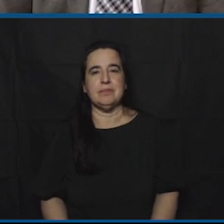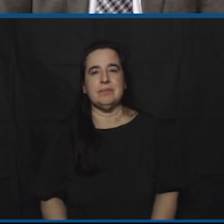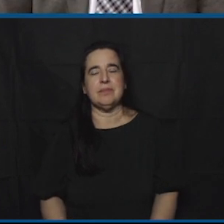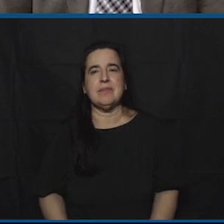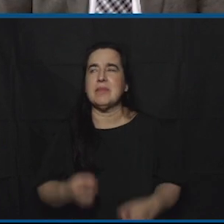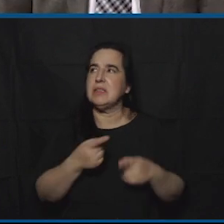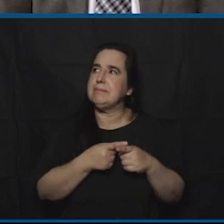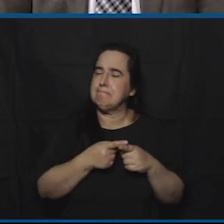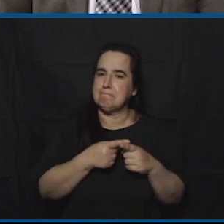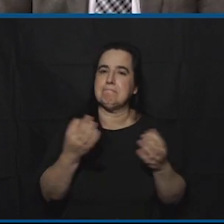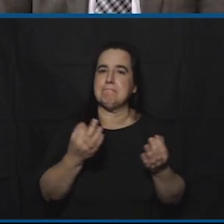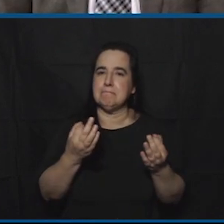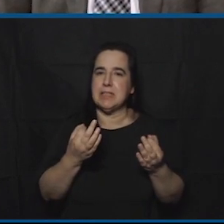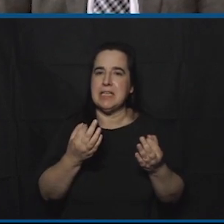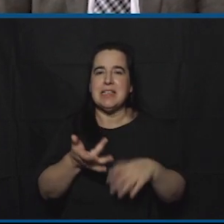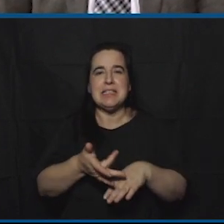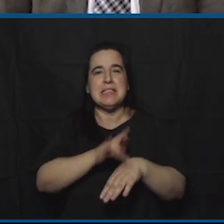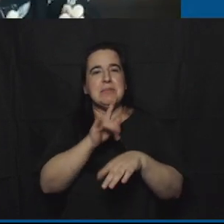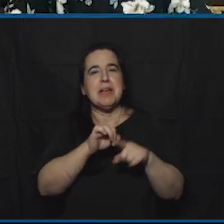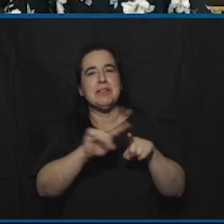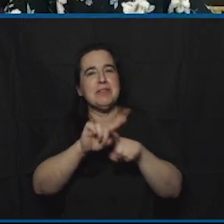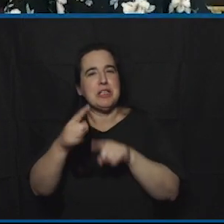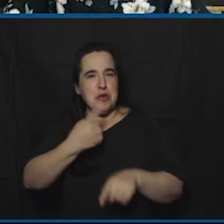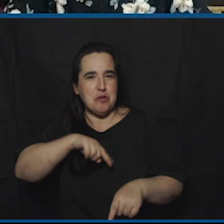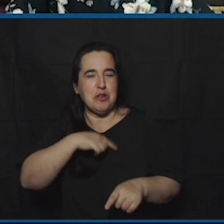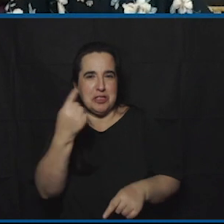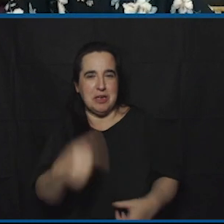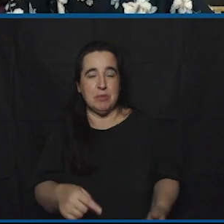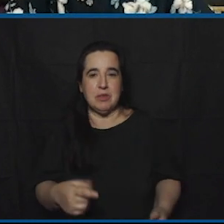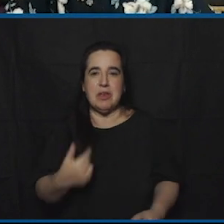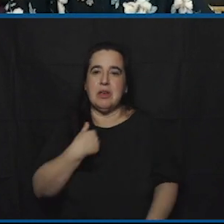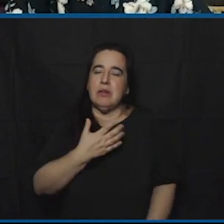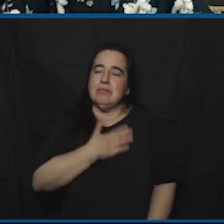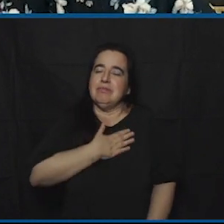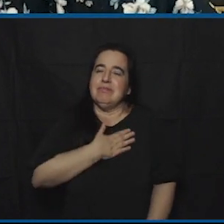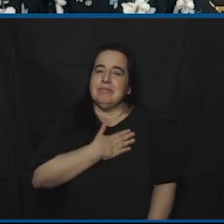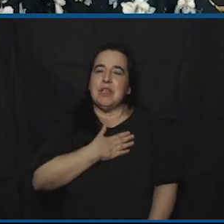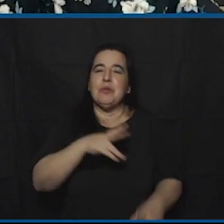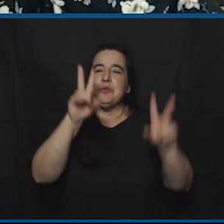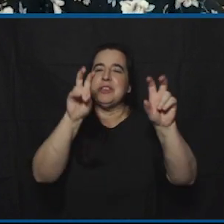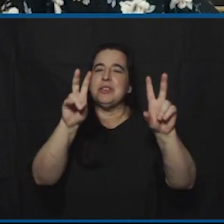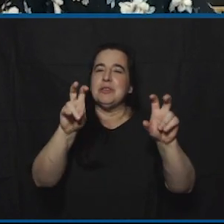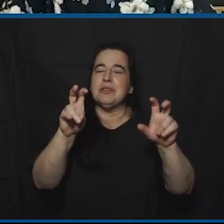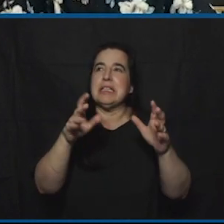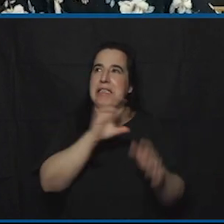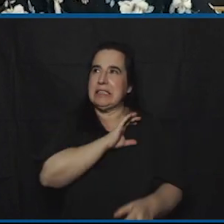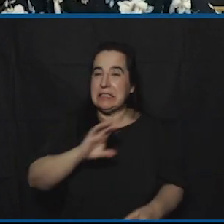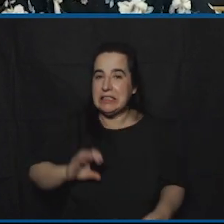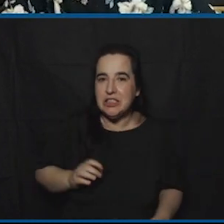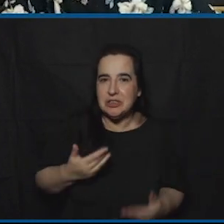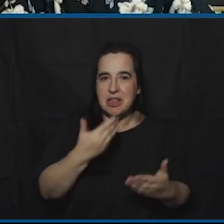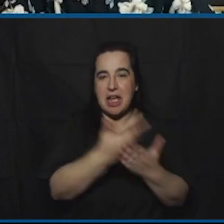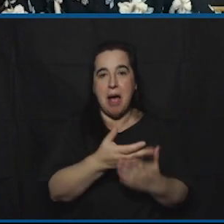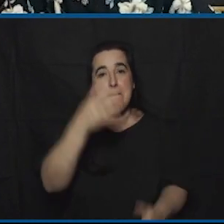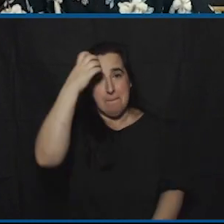É interessante as diferentes sensibilidades que nós temos. Eu gosto muito deste título que é atribuído a Cristo, também